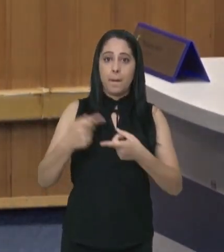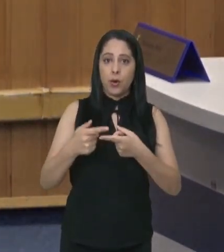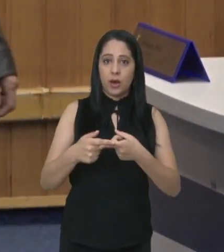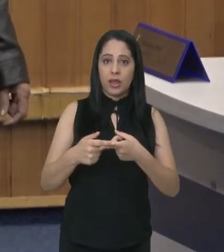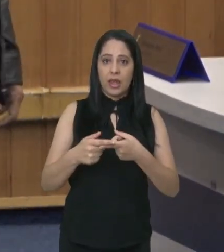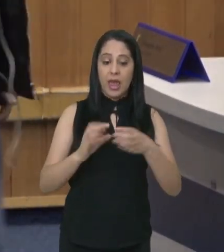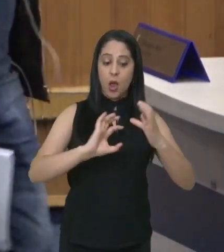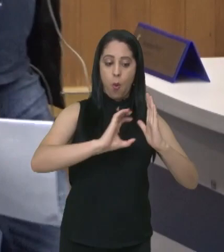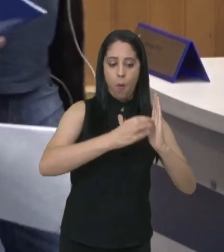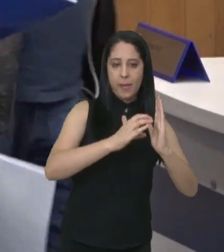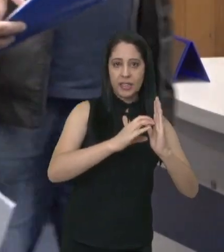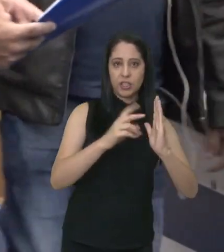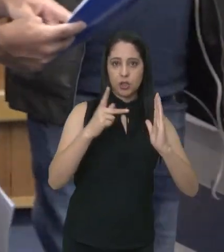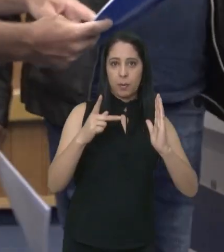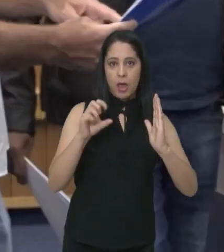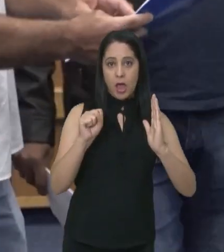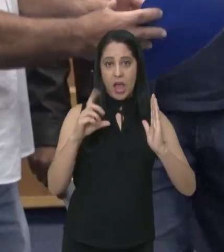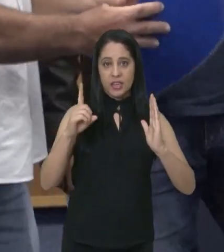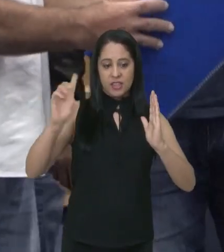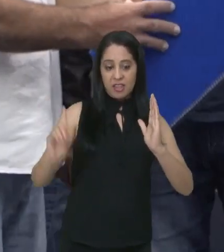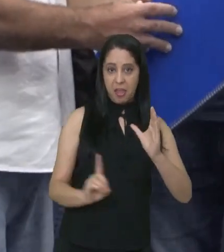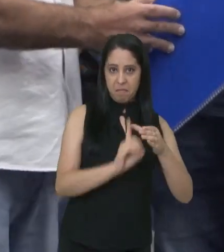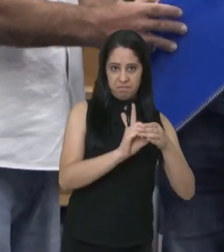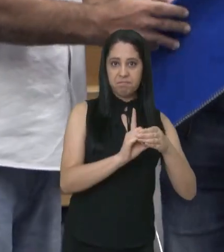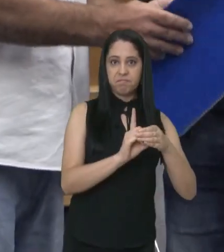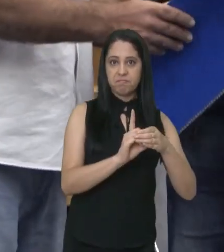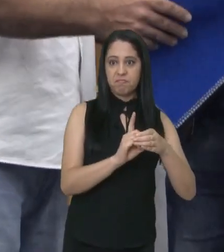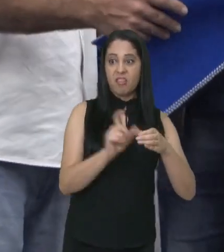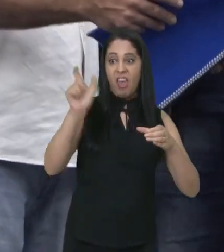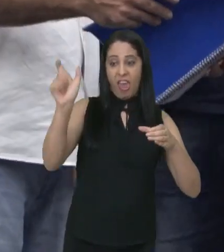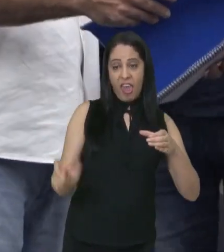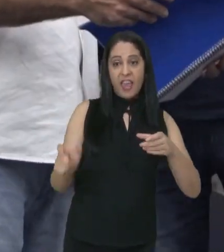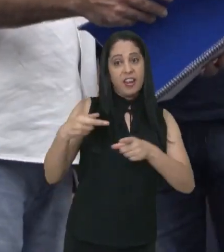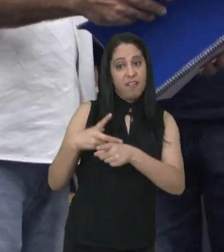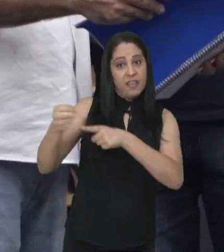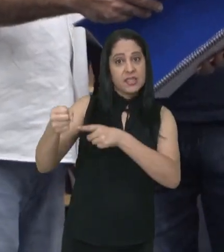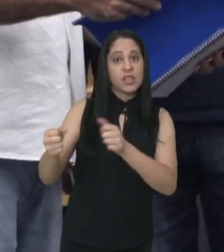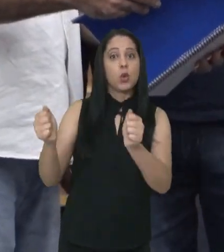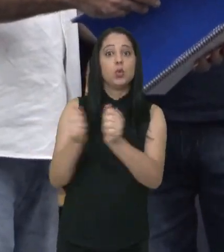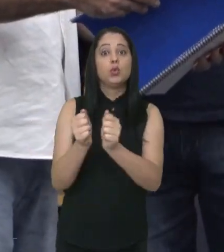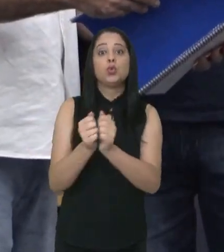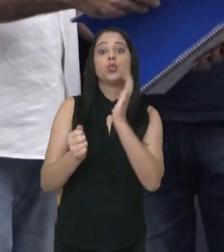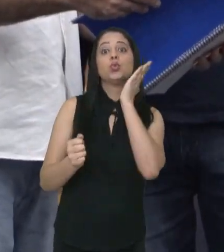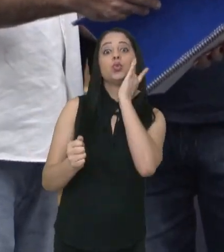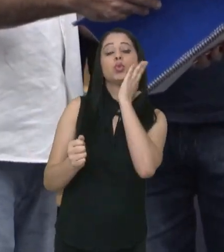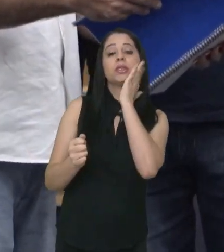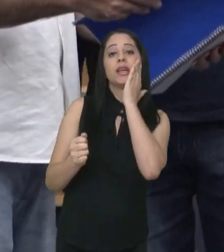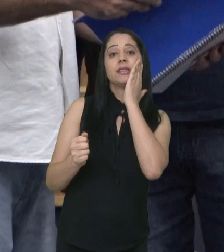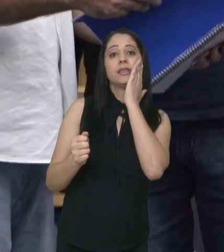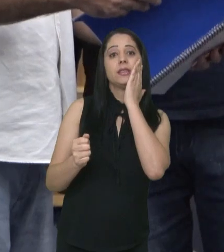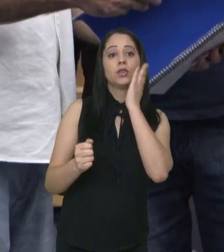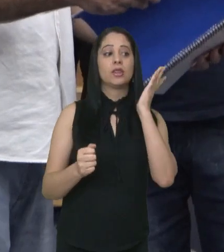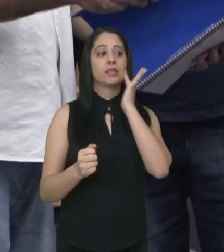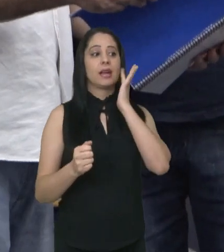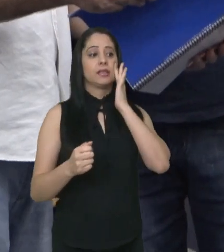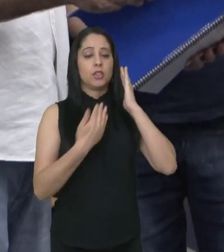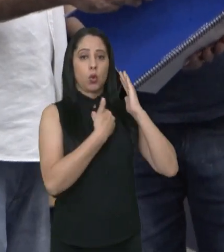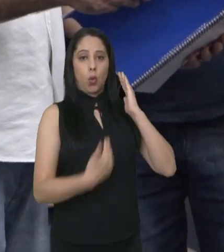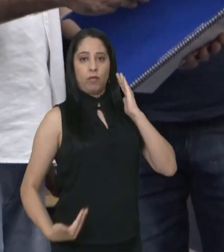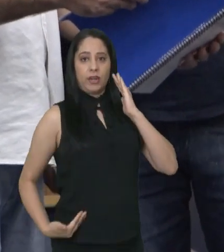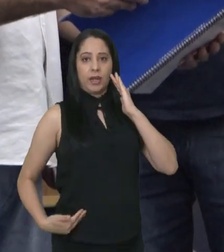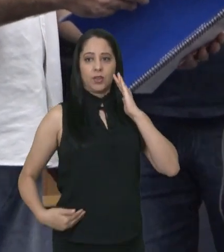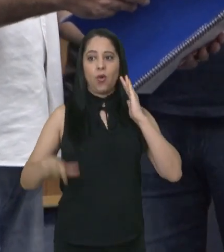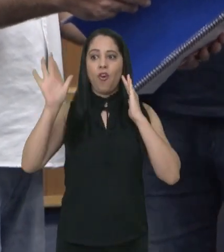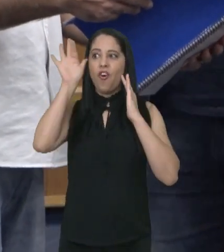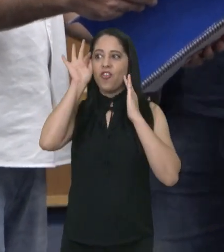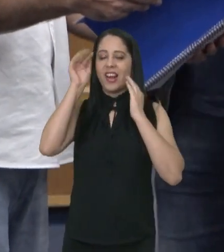do PSD e foi eleito juntamente com o Tarcísio no domingo, governador e vice-governador.